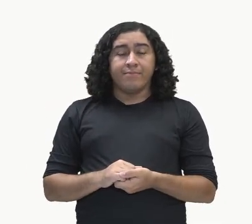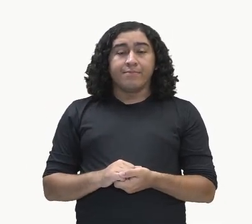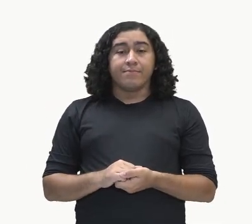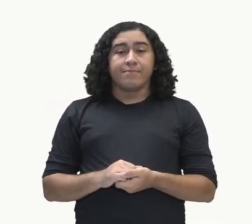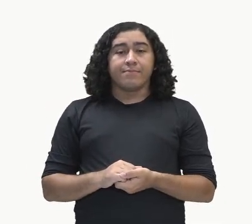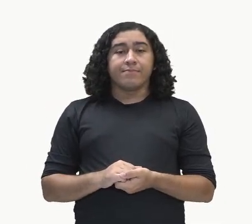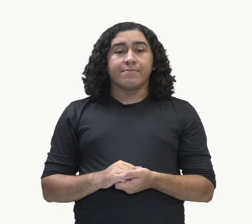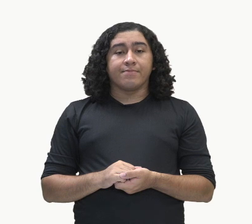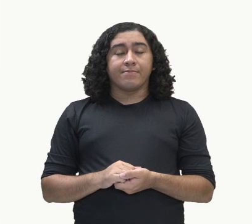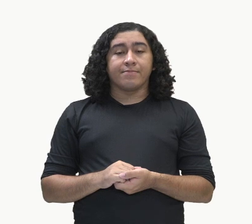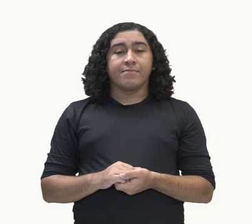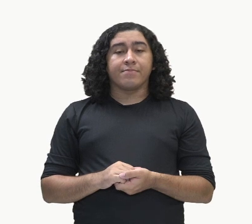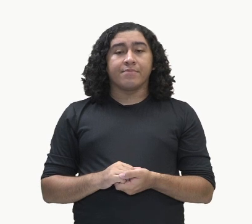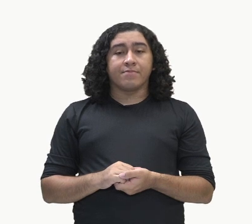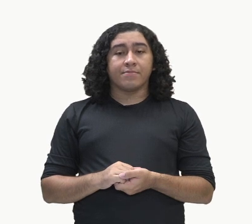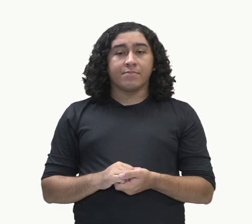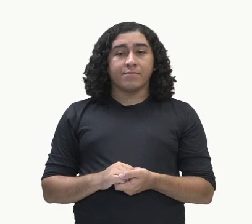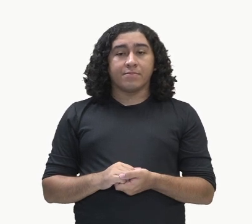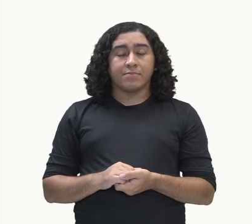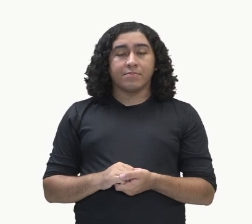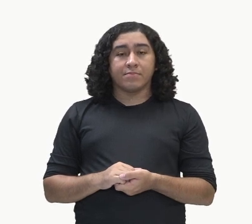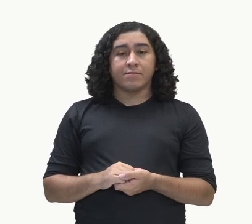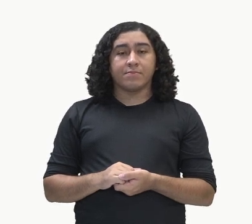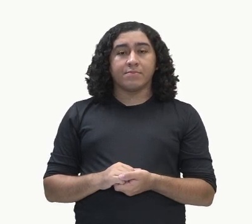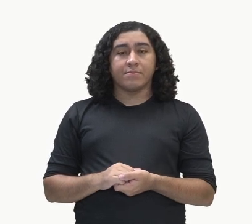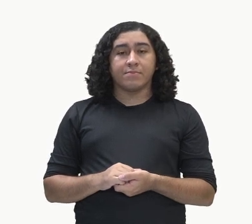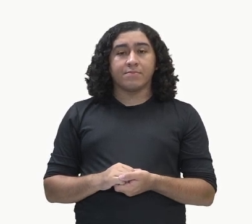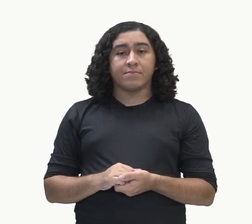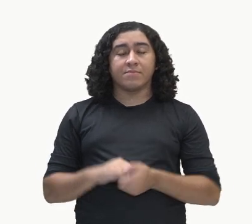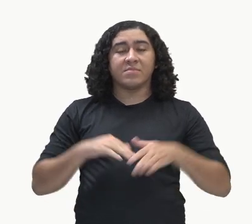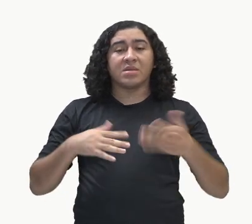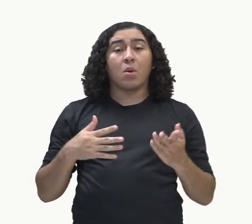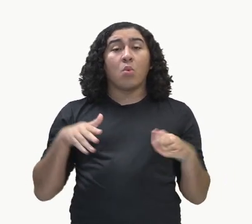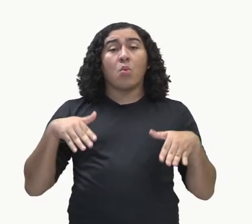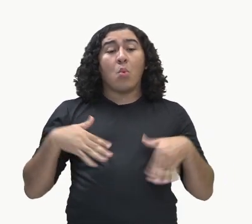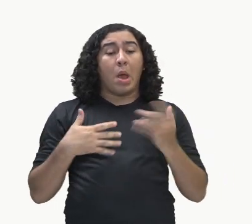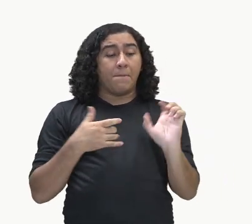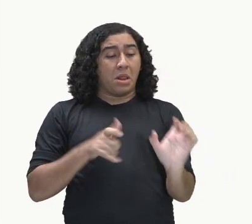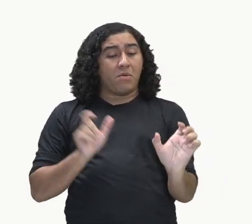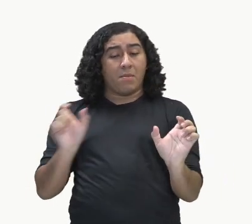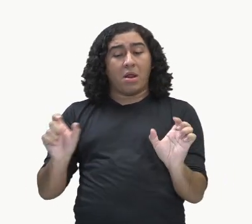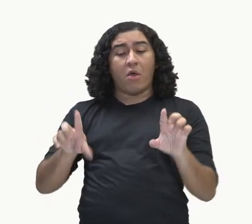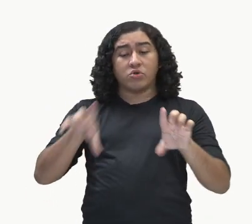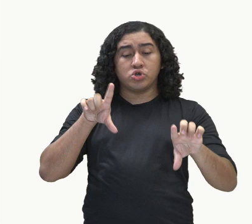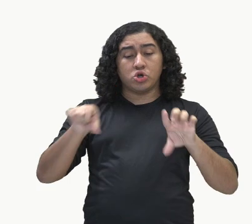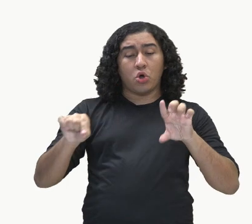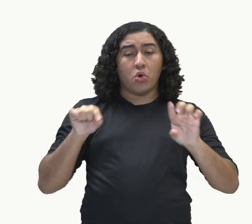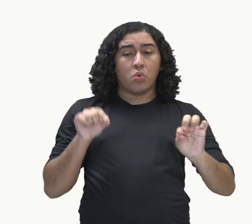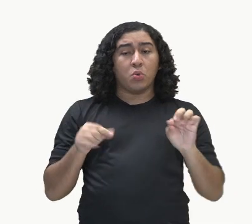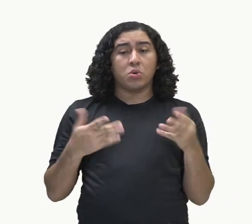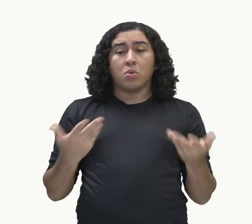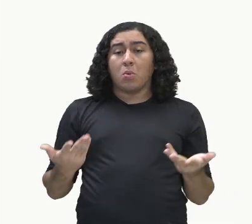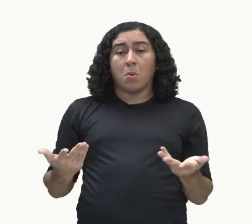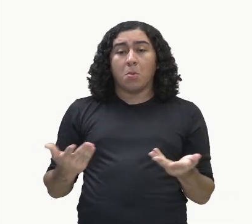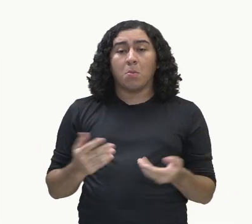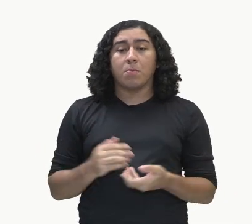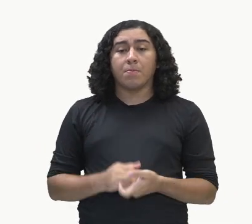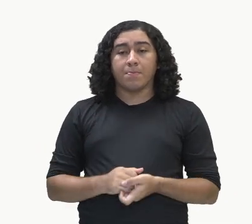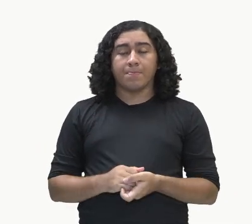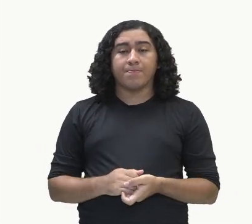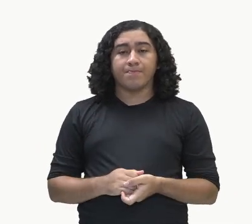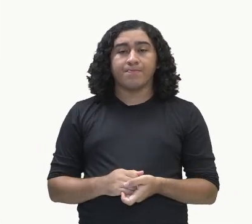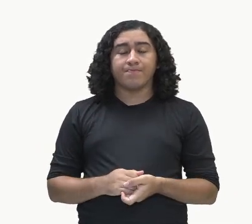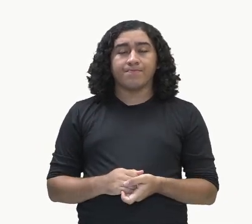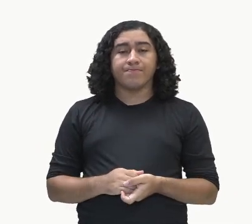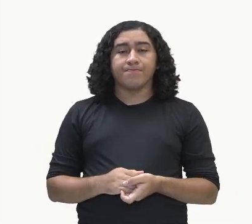eu vou falar those are colorful butterflies ou these are colorful butterflies? Vamos